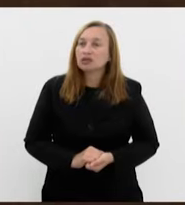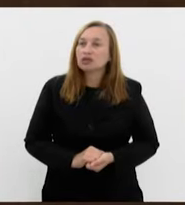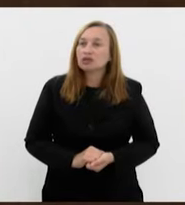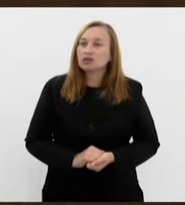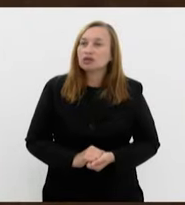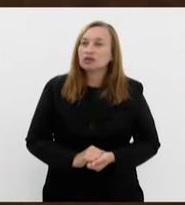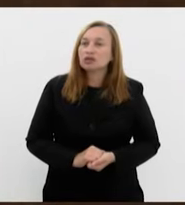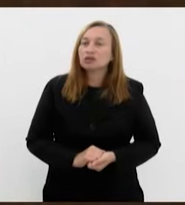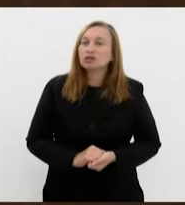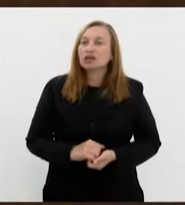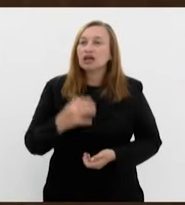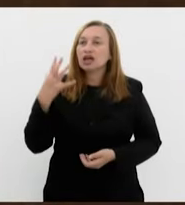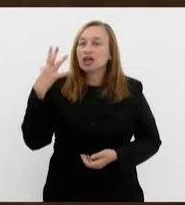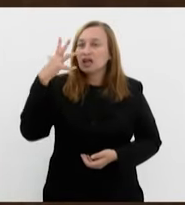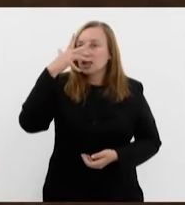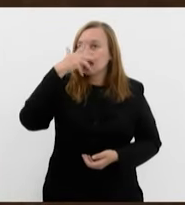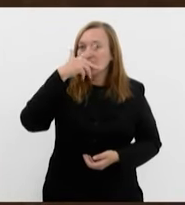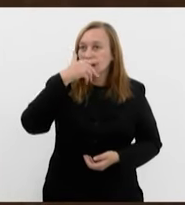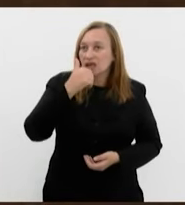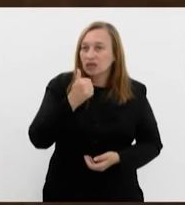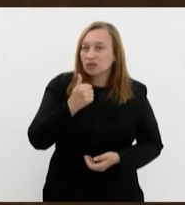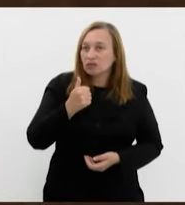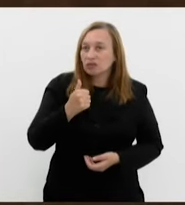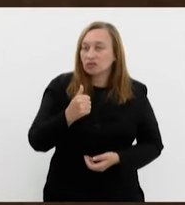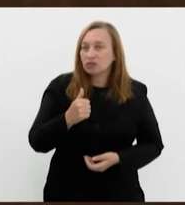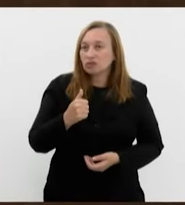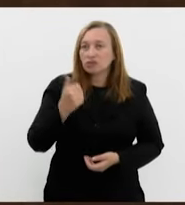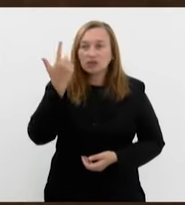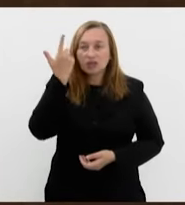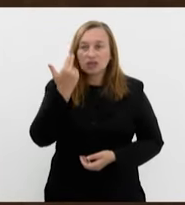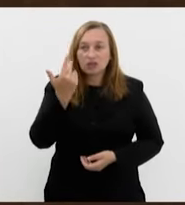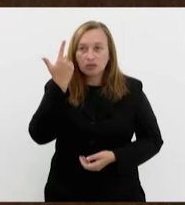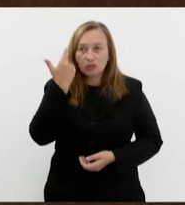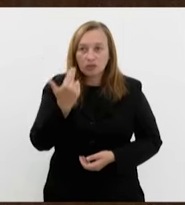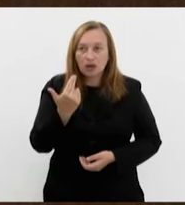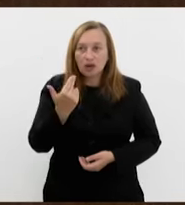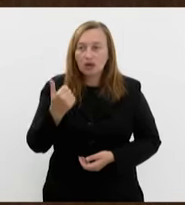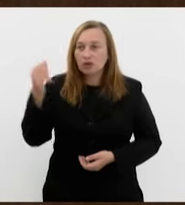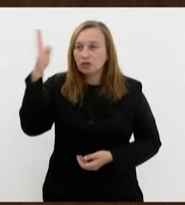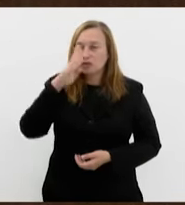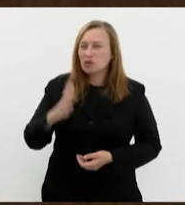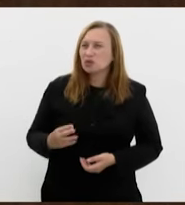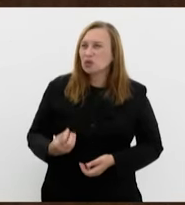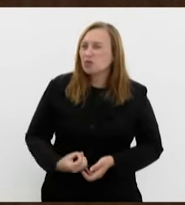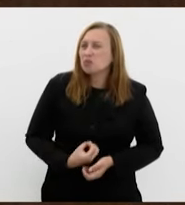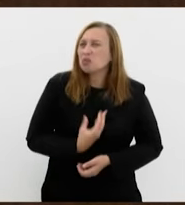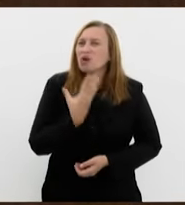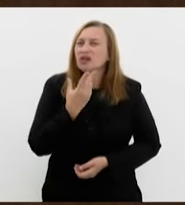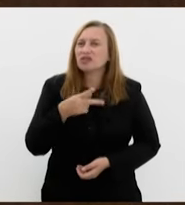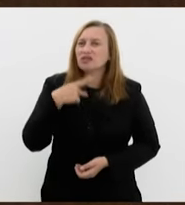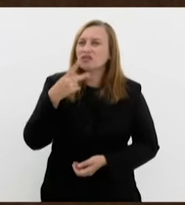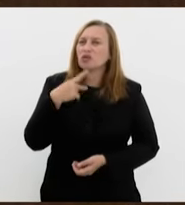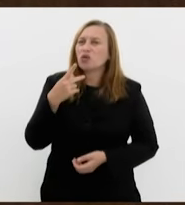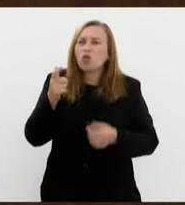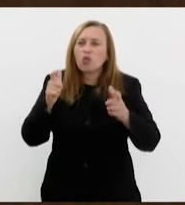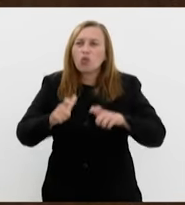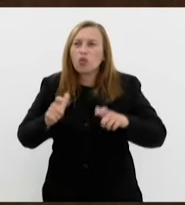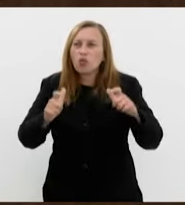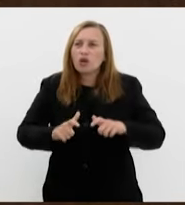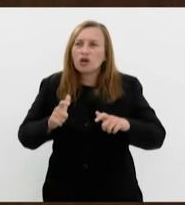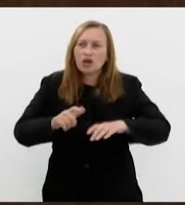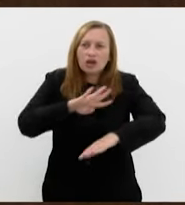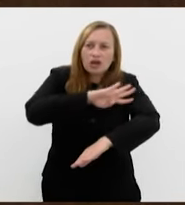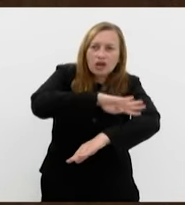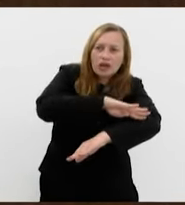belezas naturais do Brasil. Um poeta disse certa vez que é o lugar onde a